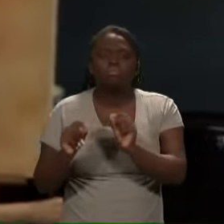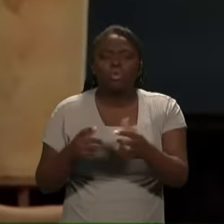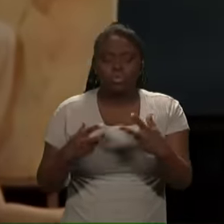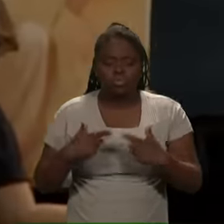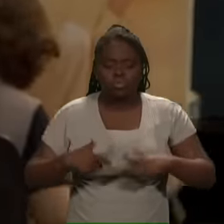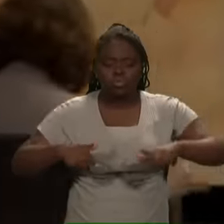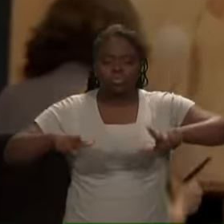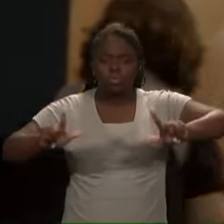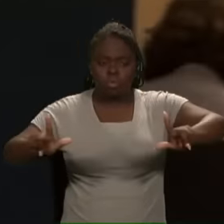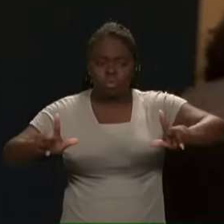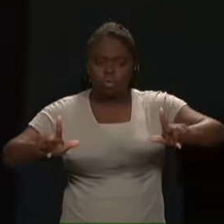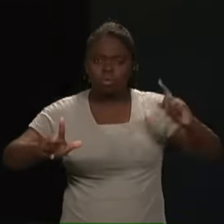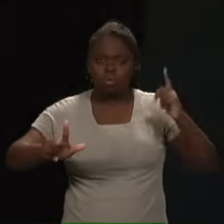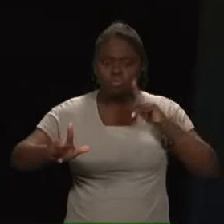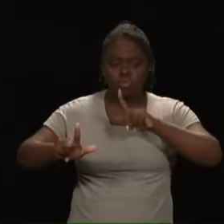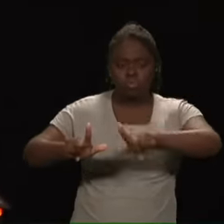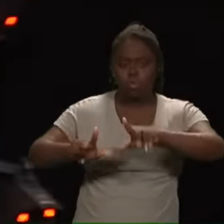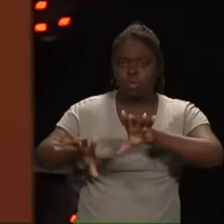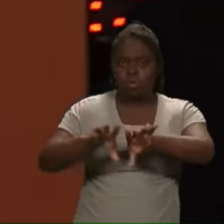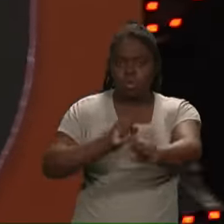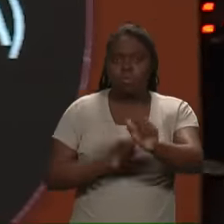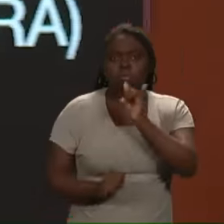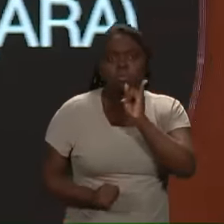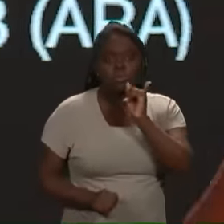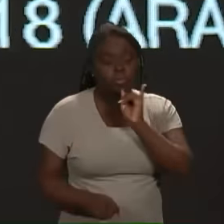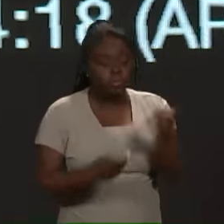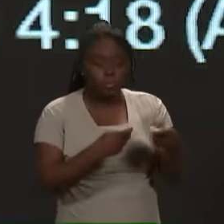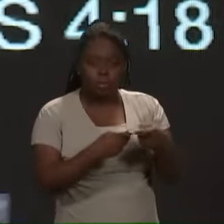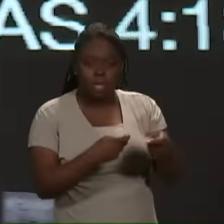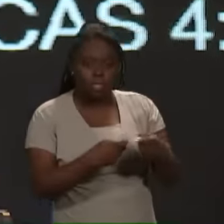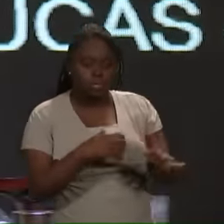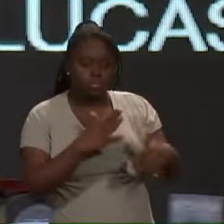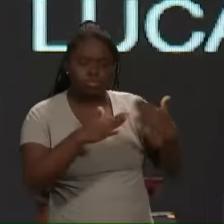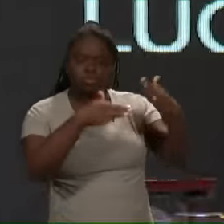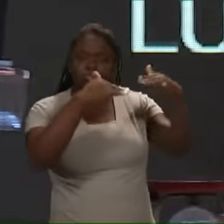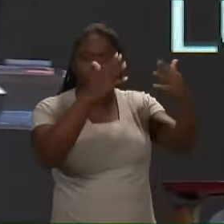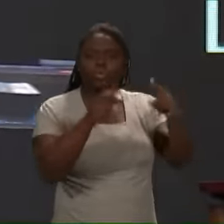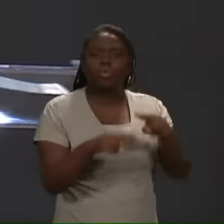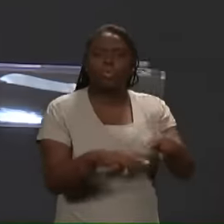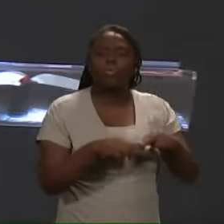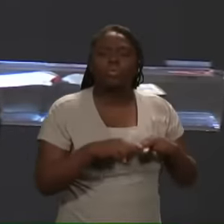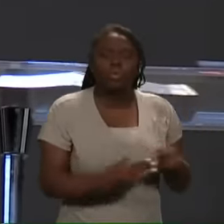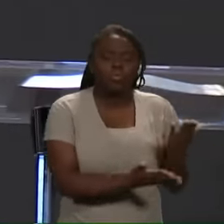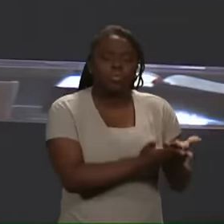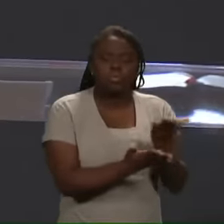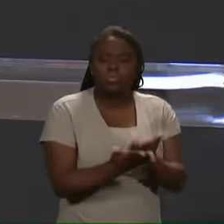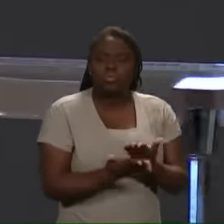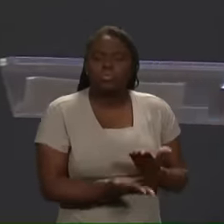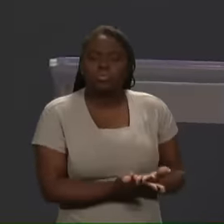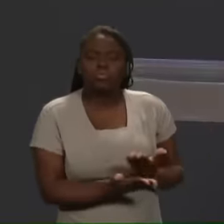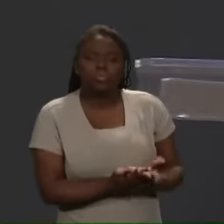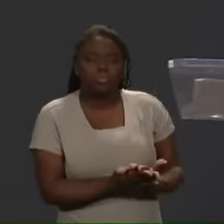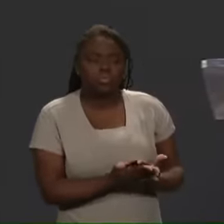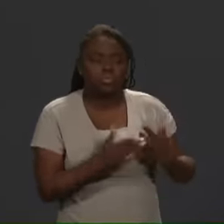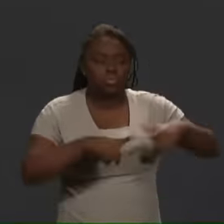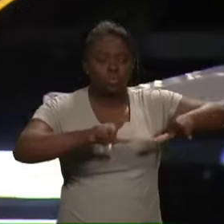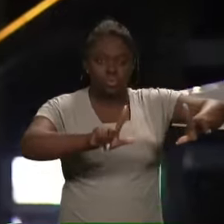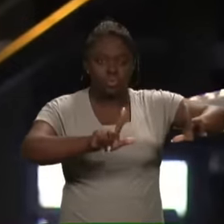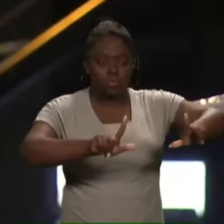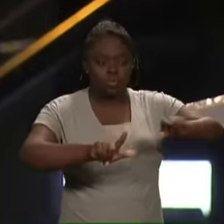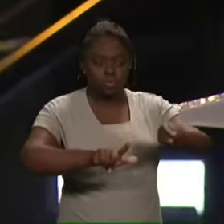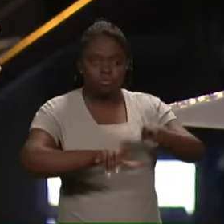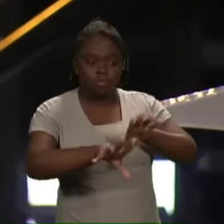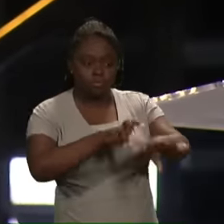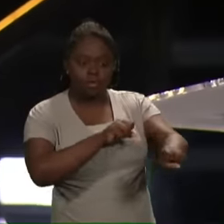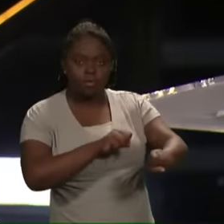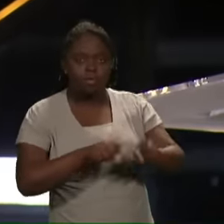venha conseguir. Um médico, ele desenvolve muito por causa dos seus estudos, os seus diplomas. Mas